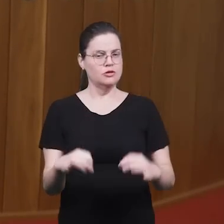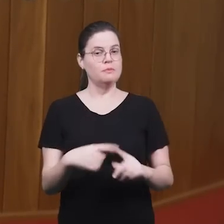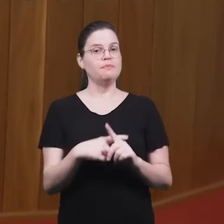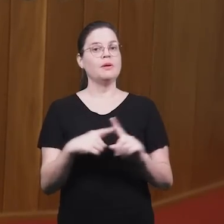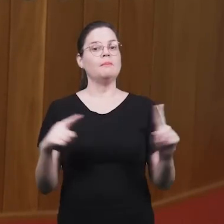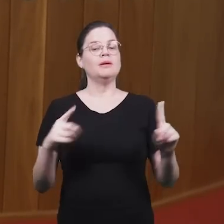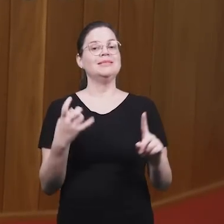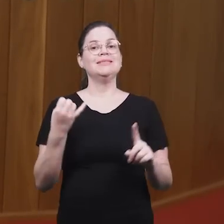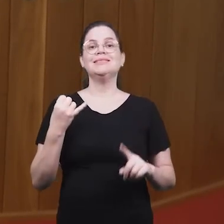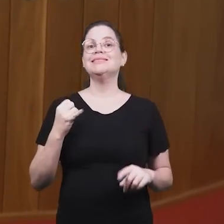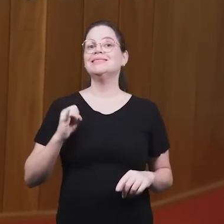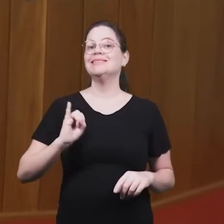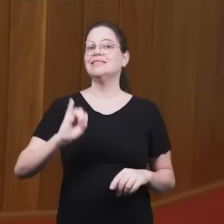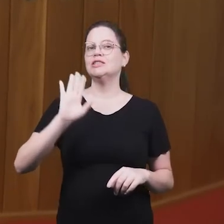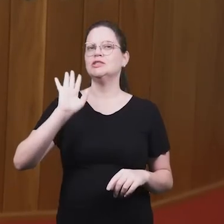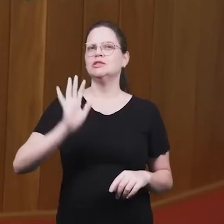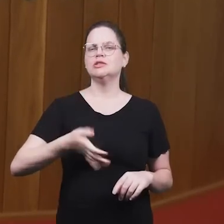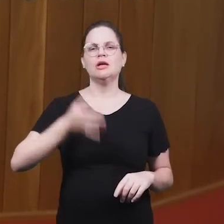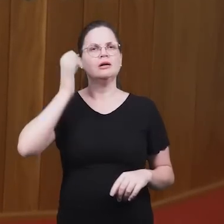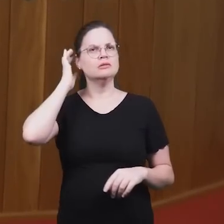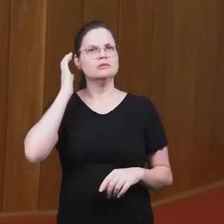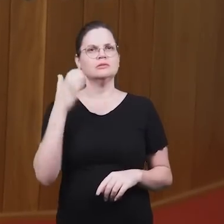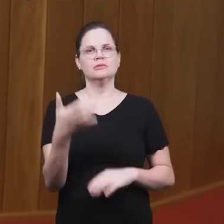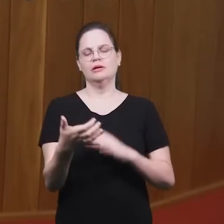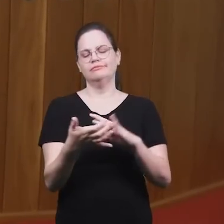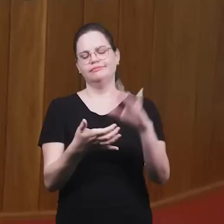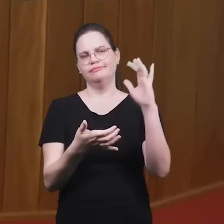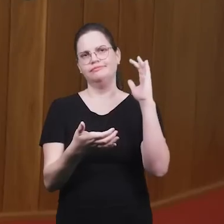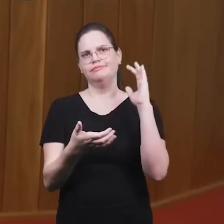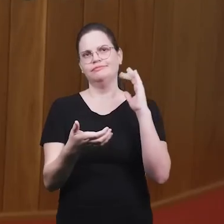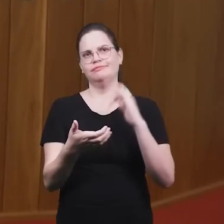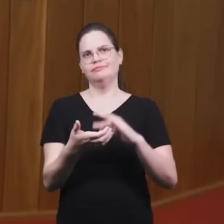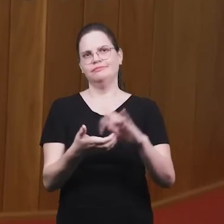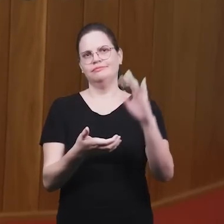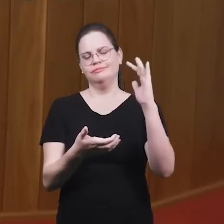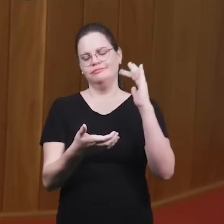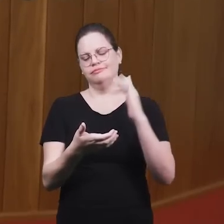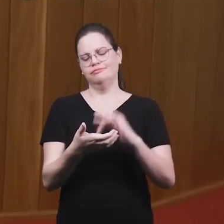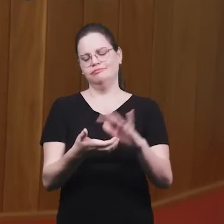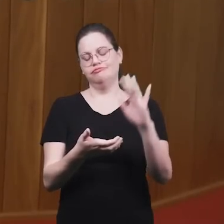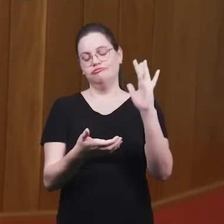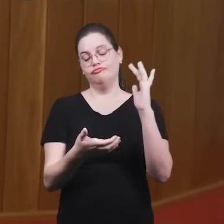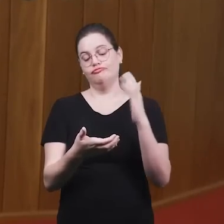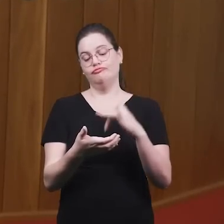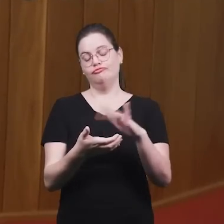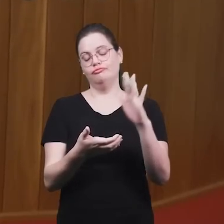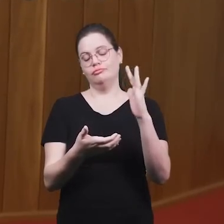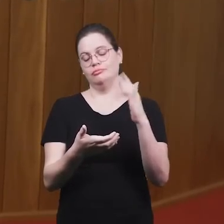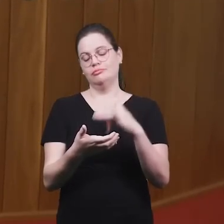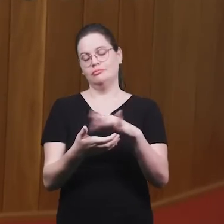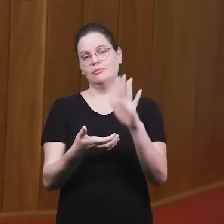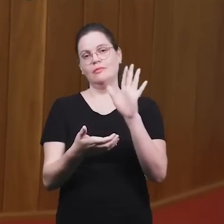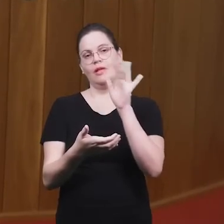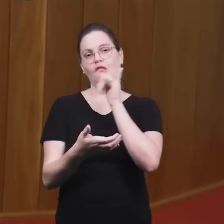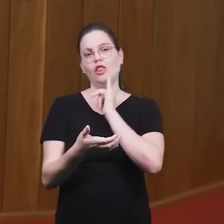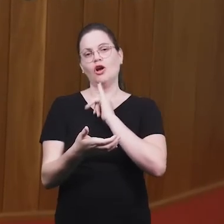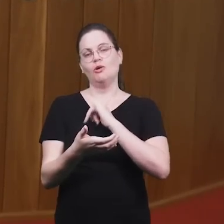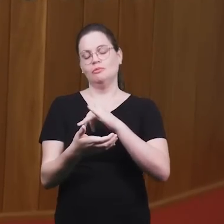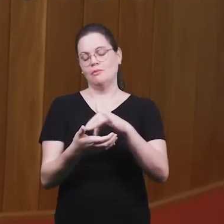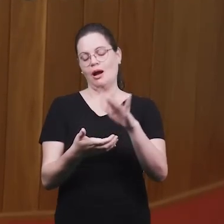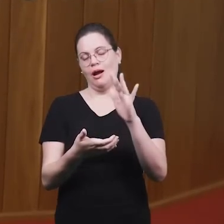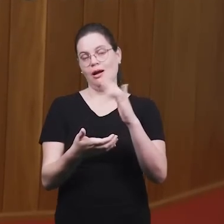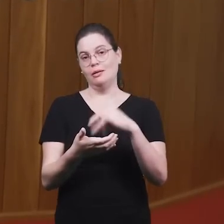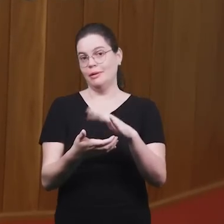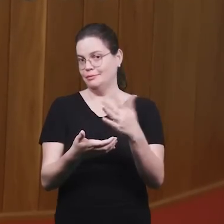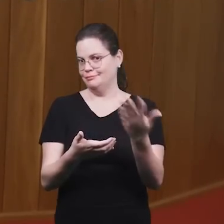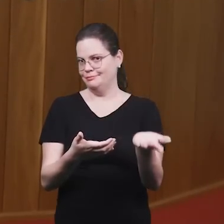quem por um acaso já pegou o celular aqui, ó, e ficou assim, passando o dedinho, não é? Quando